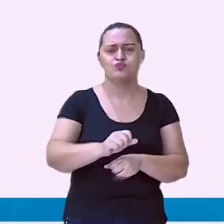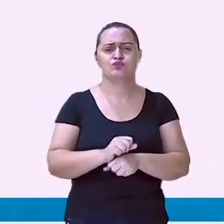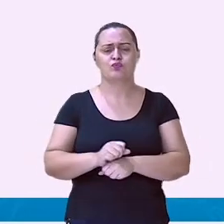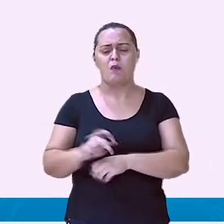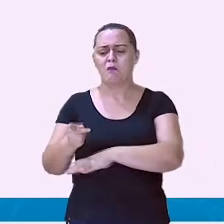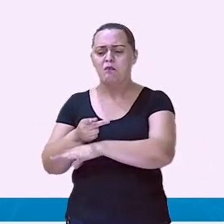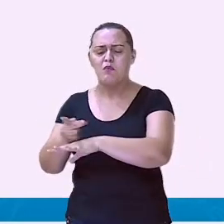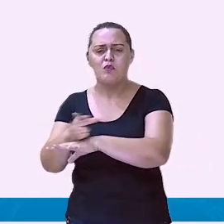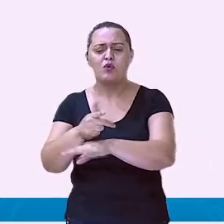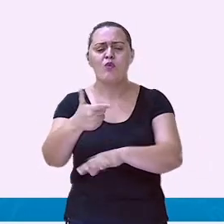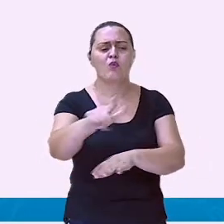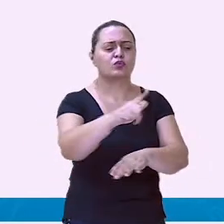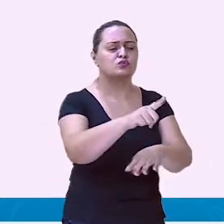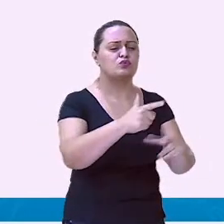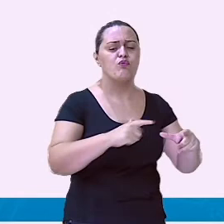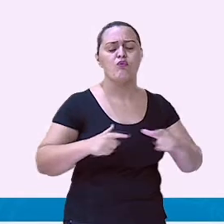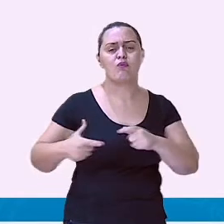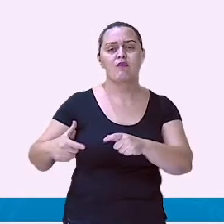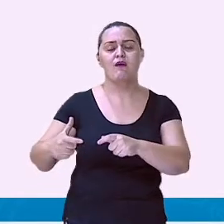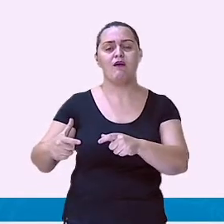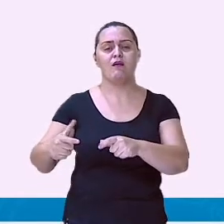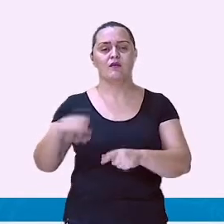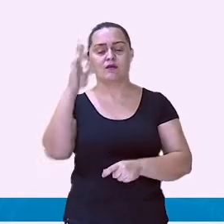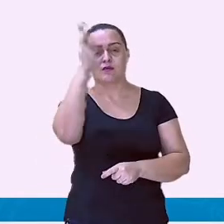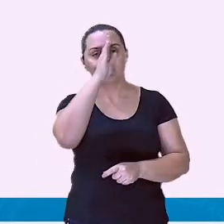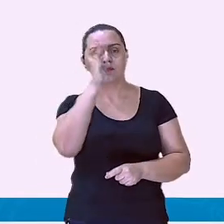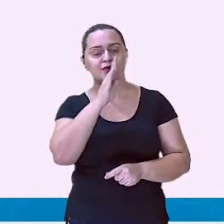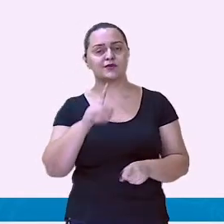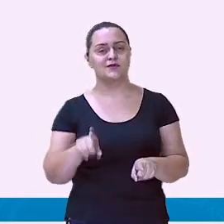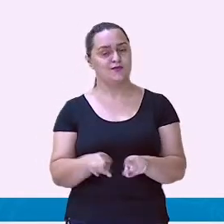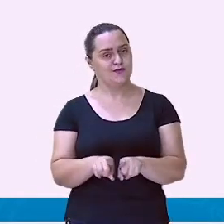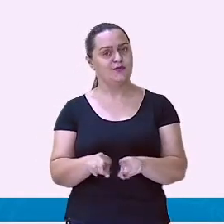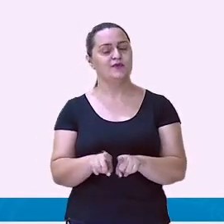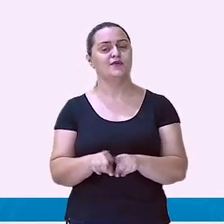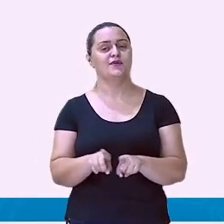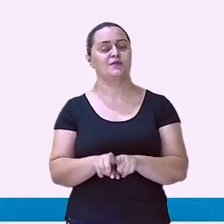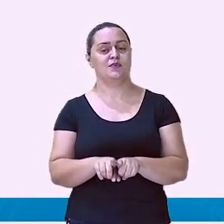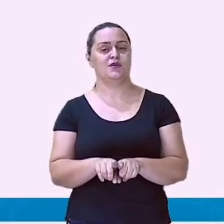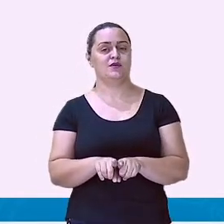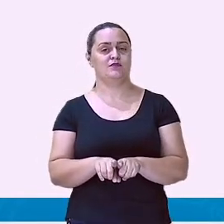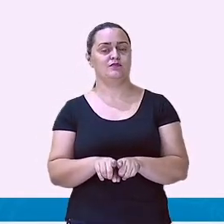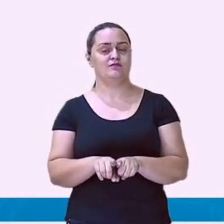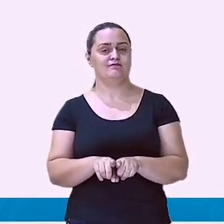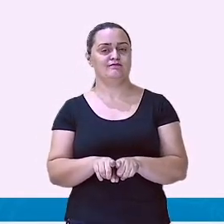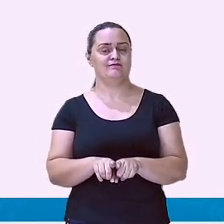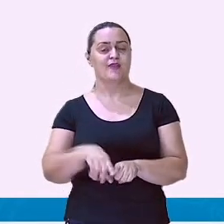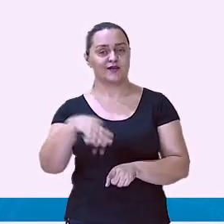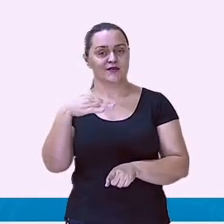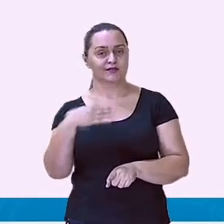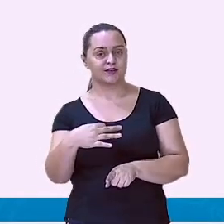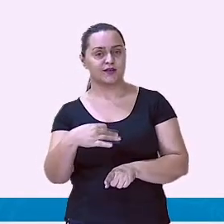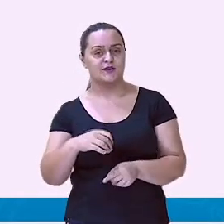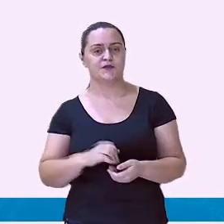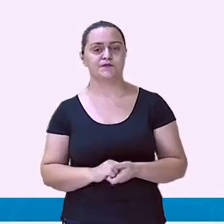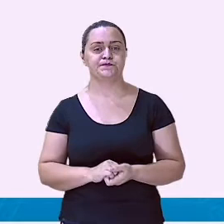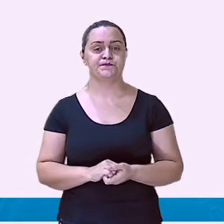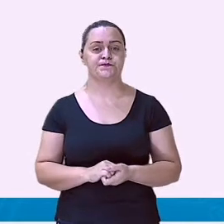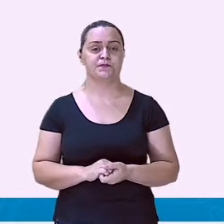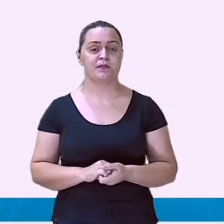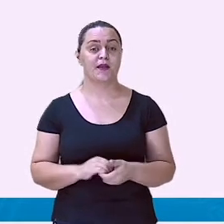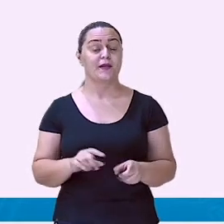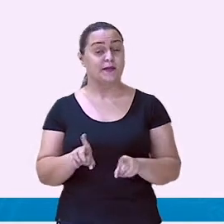explorar as riquezas que essas terras tinham e, inclusive, protegê-las, porque outros